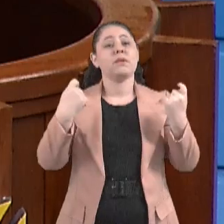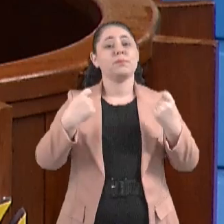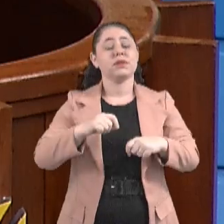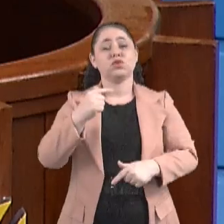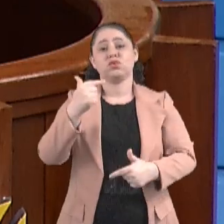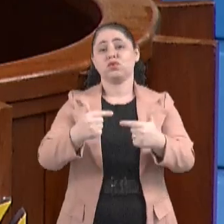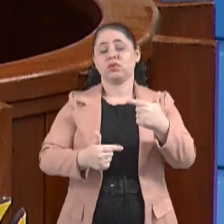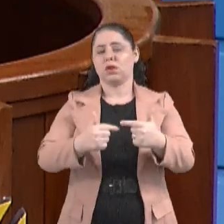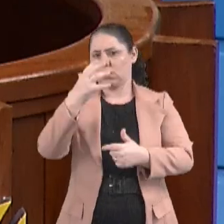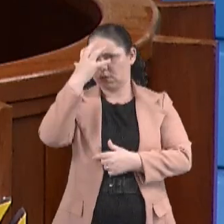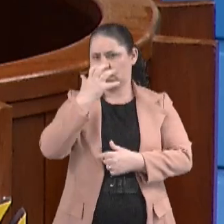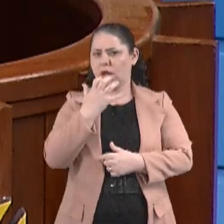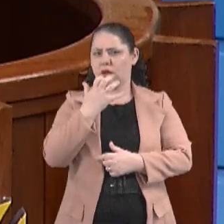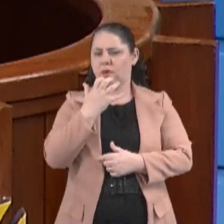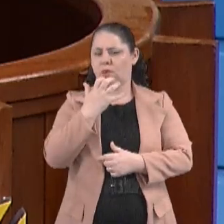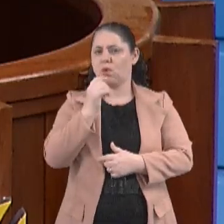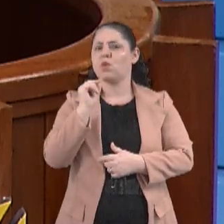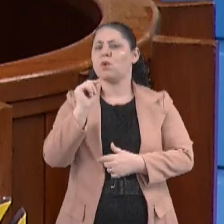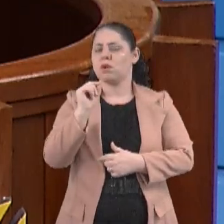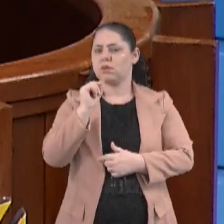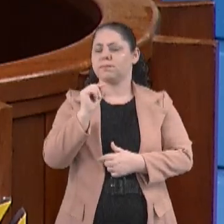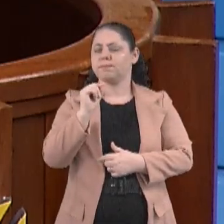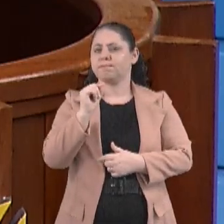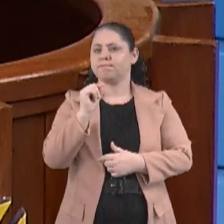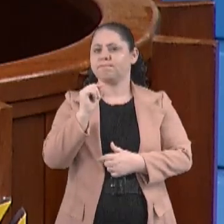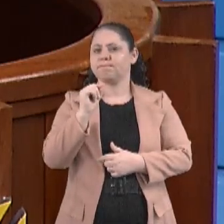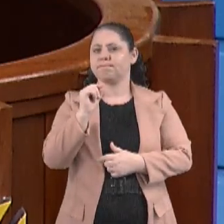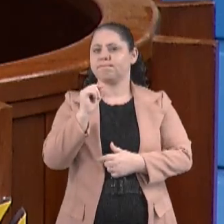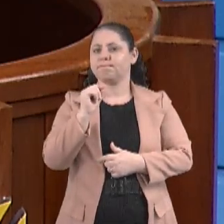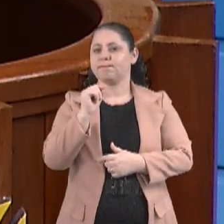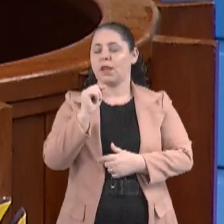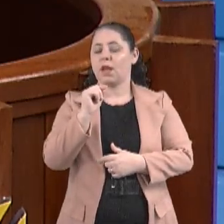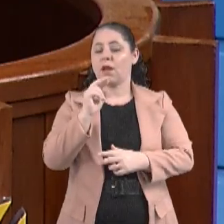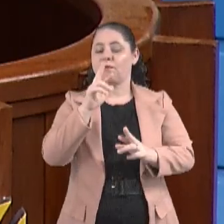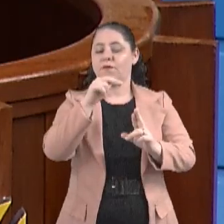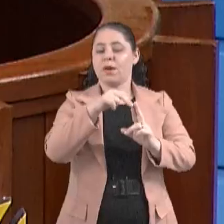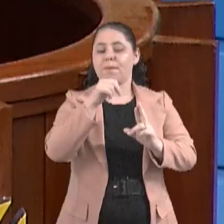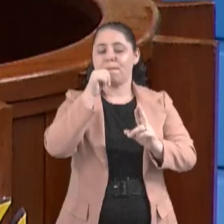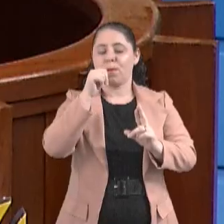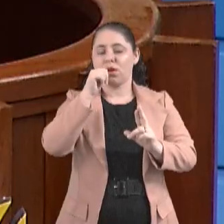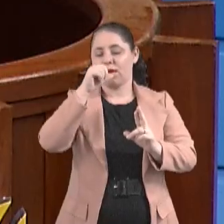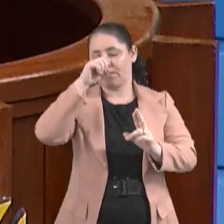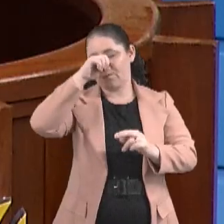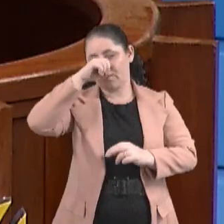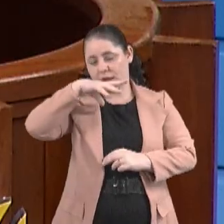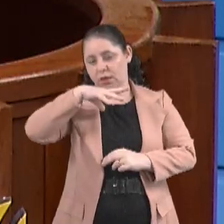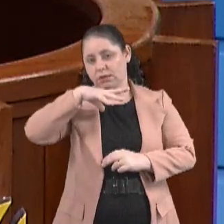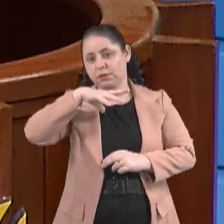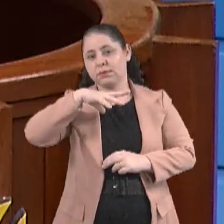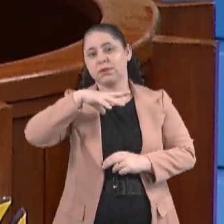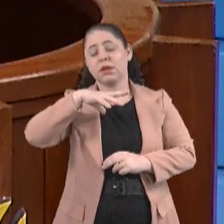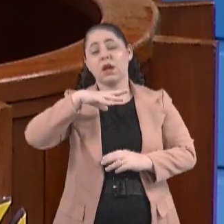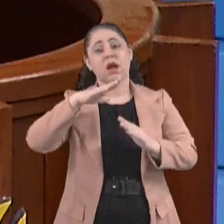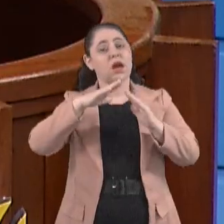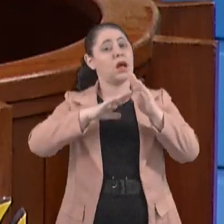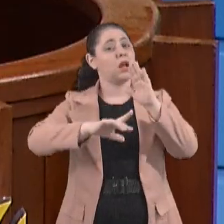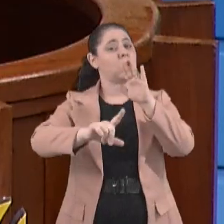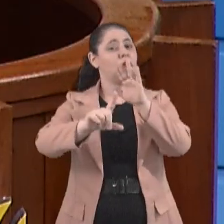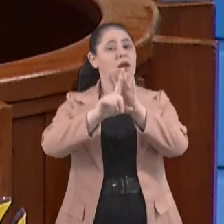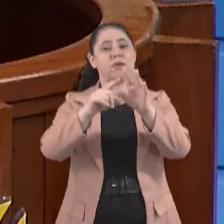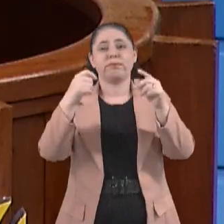fazer um debate sério sobre as políticas e no que diz respeito às mulheres, o enfrentamento à violência contra as mulheres. Essa